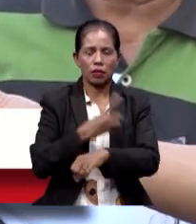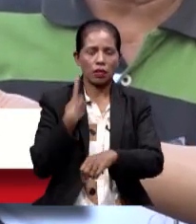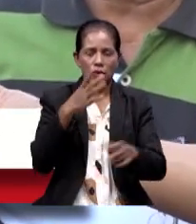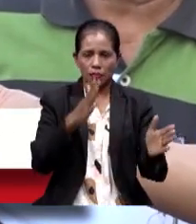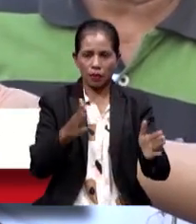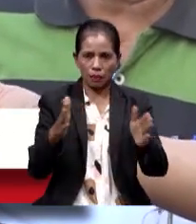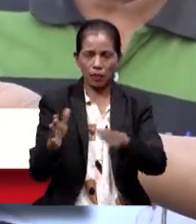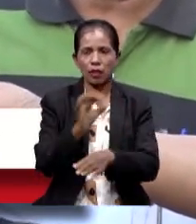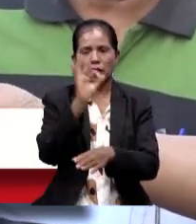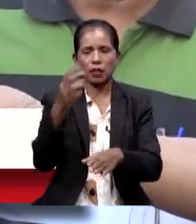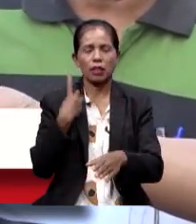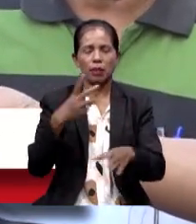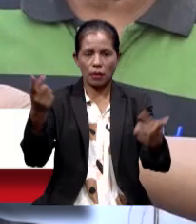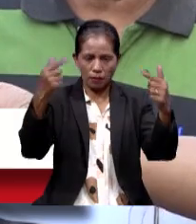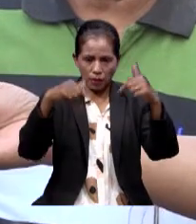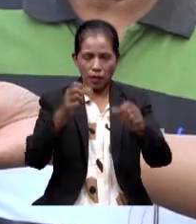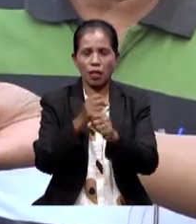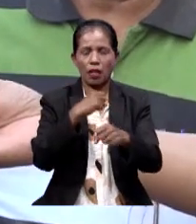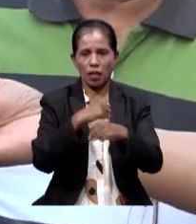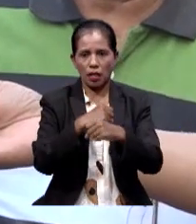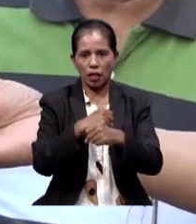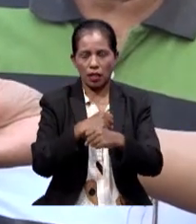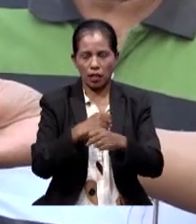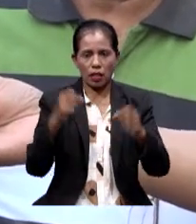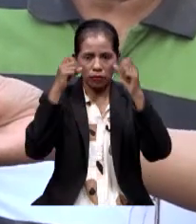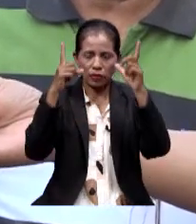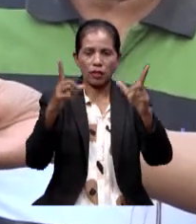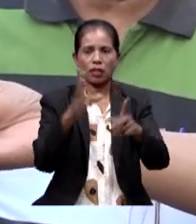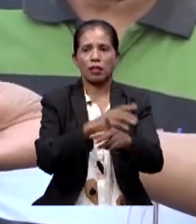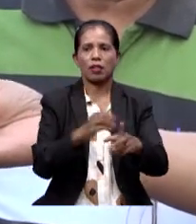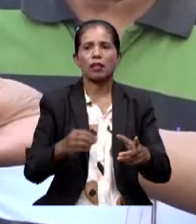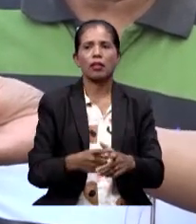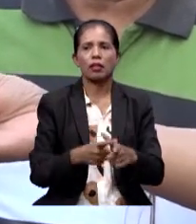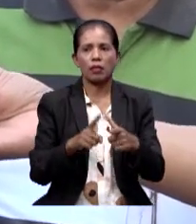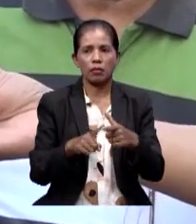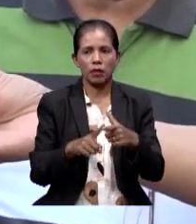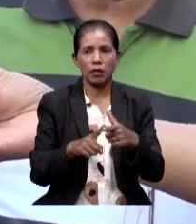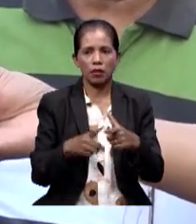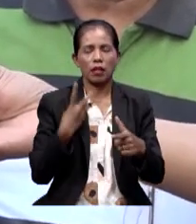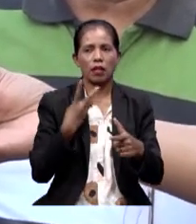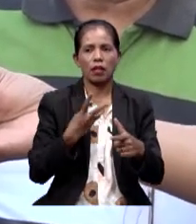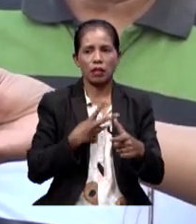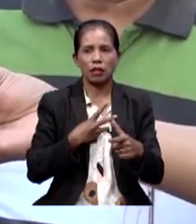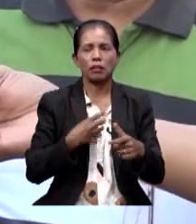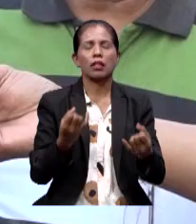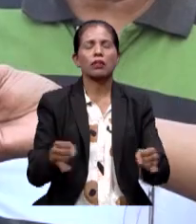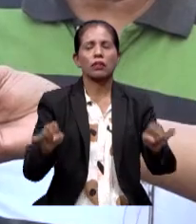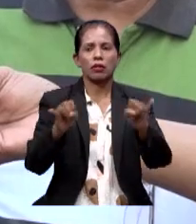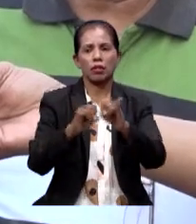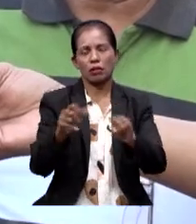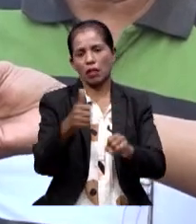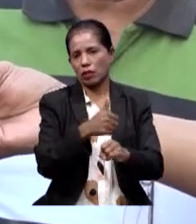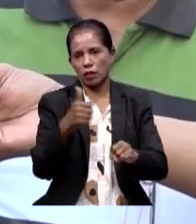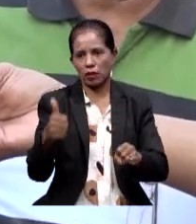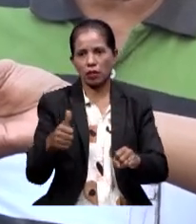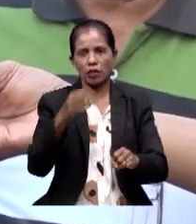hin sexta né a mim mais halo inspeção surpresa né e ainda nem mais a mim sei halo ba instrução sei lutar